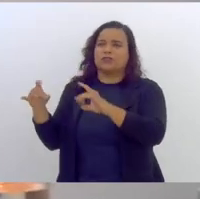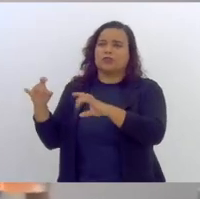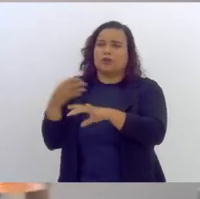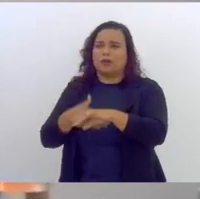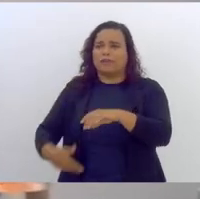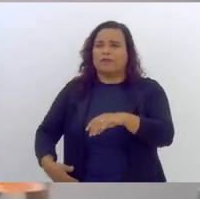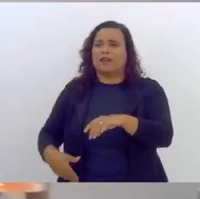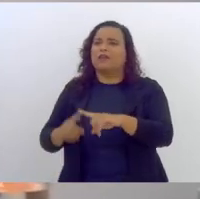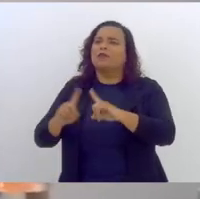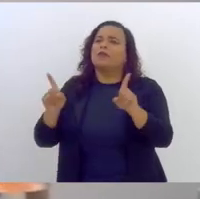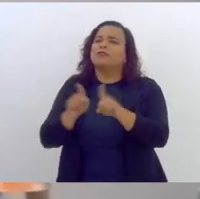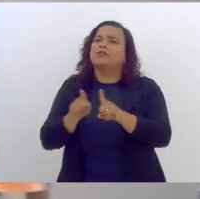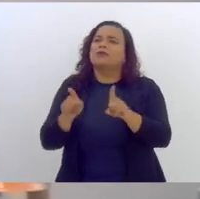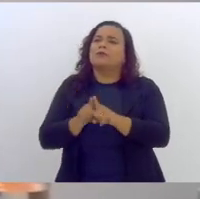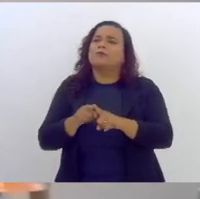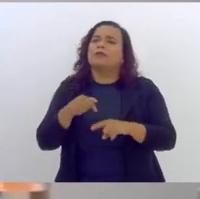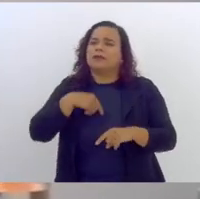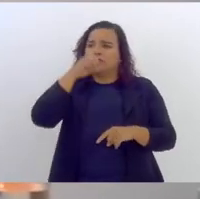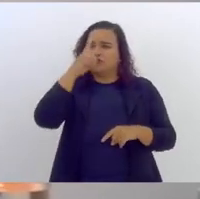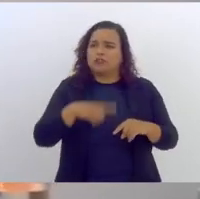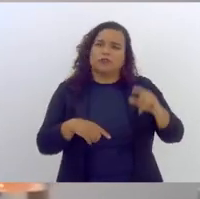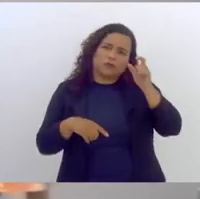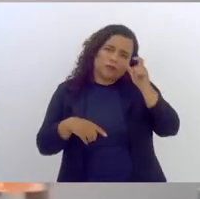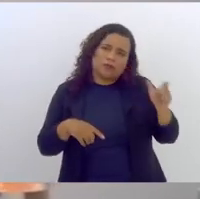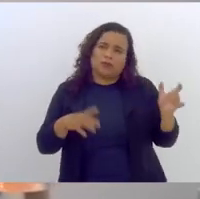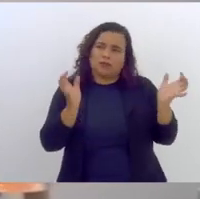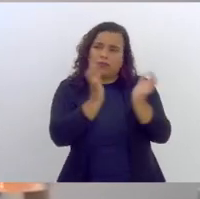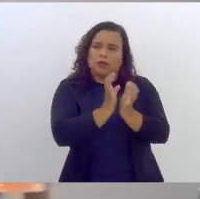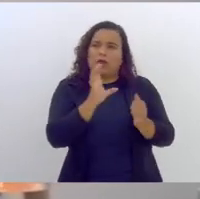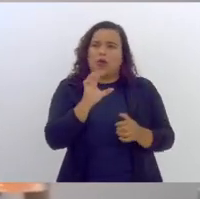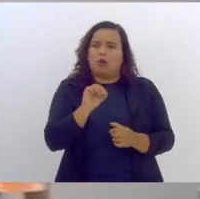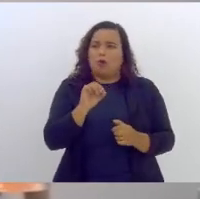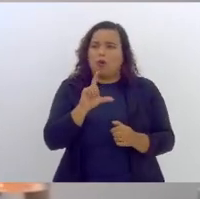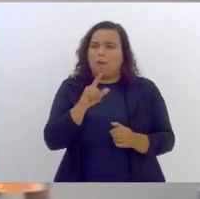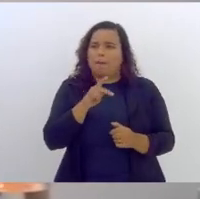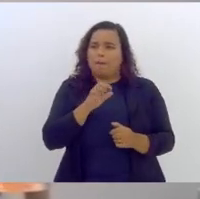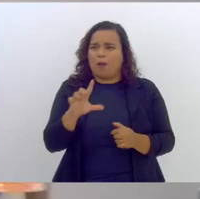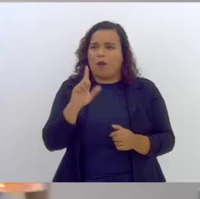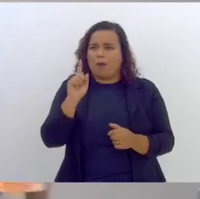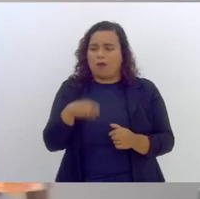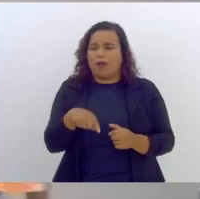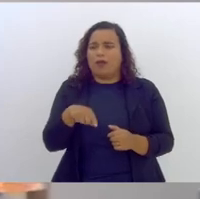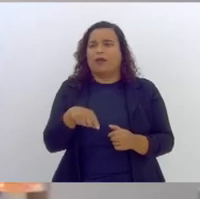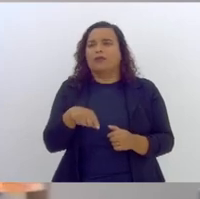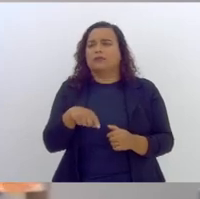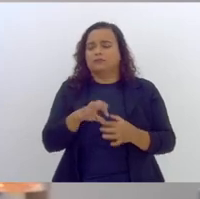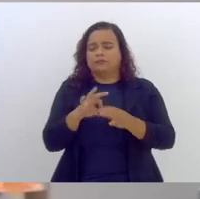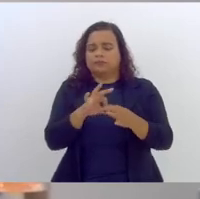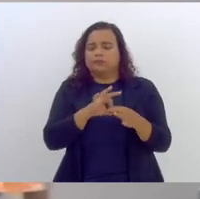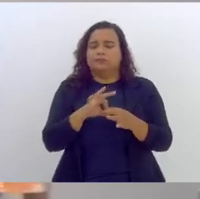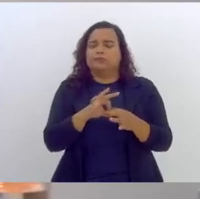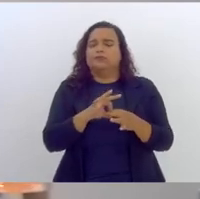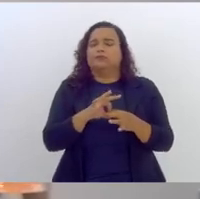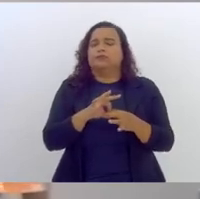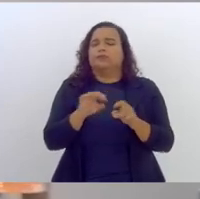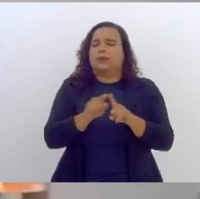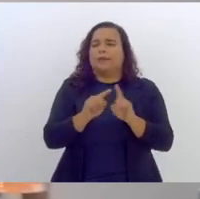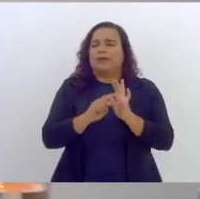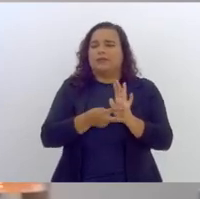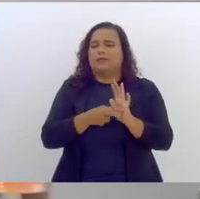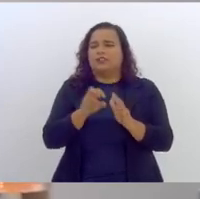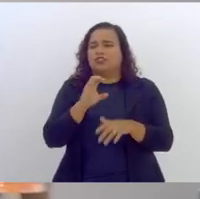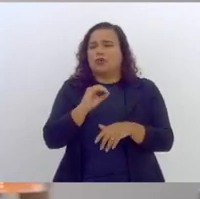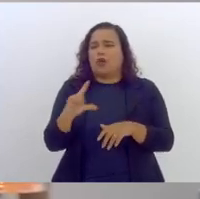mas também sou diretor de interesse da copa da Coligação de civis e fui presidente do sindipal deputado